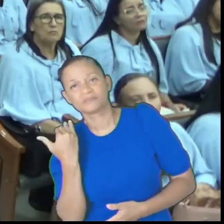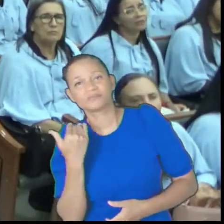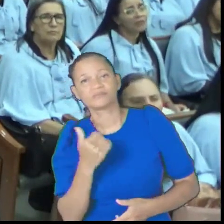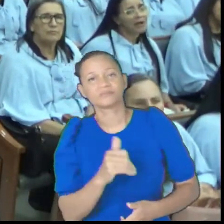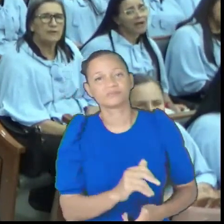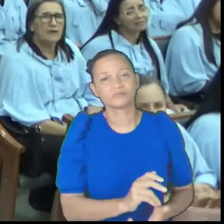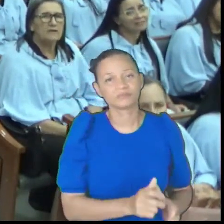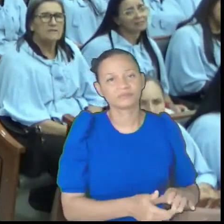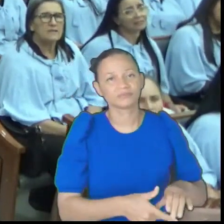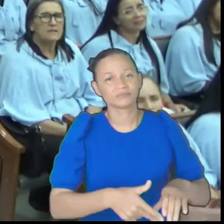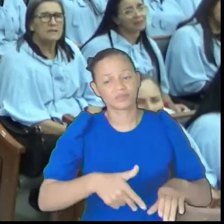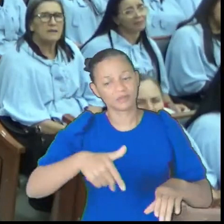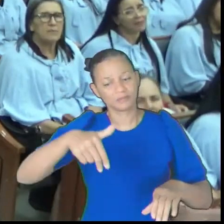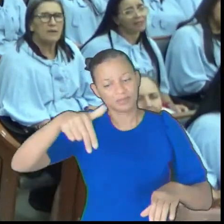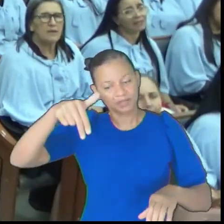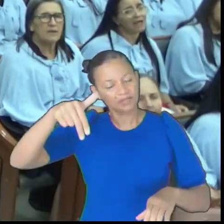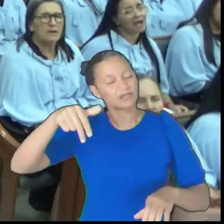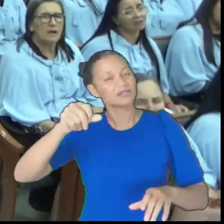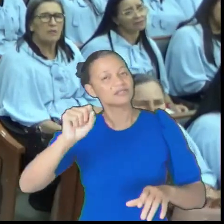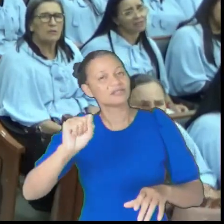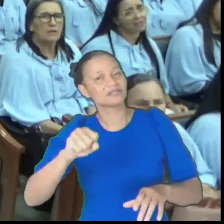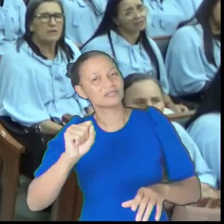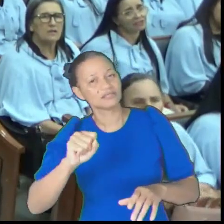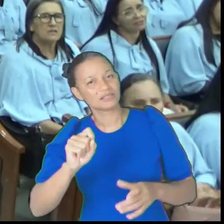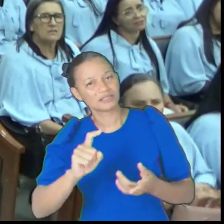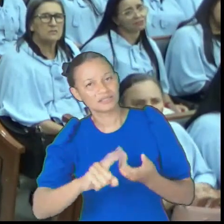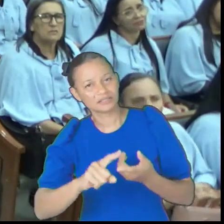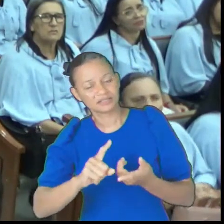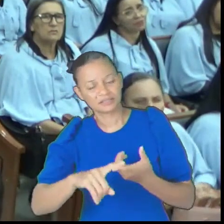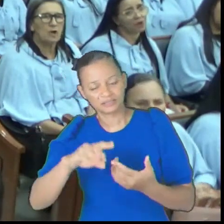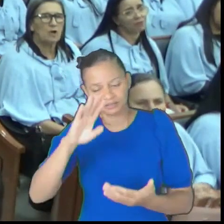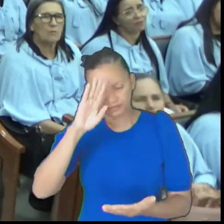ressuscitou, assim também os que creem.